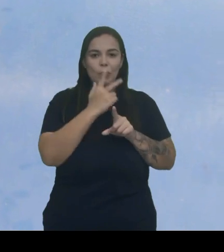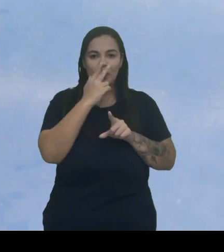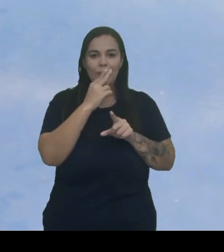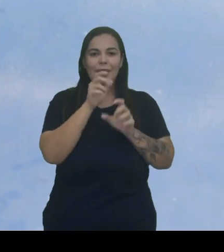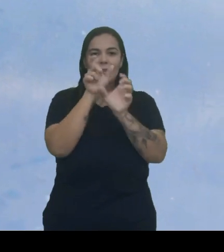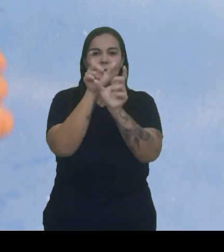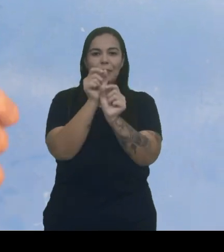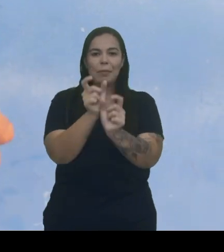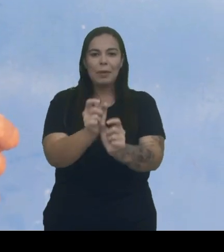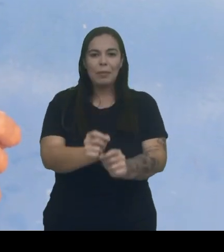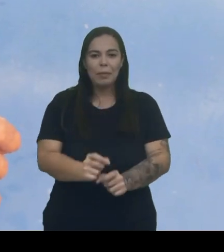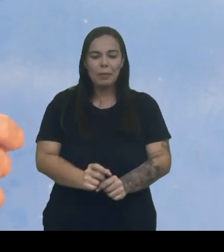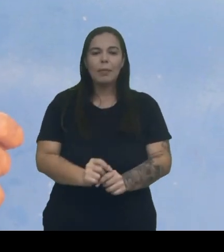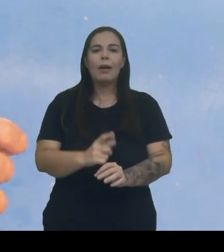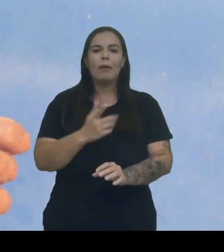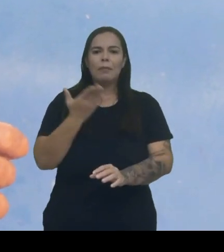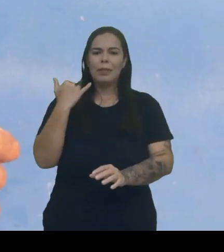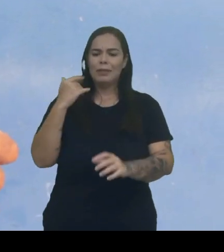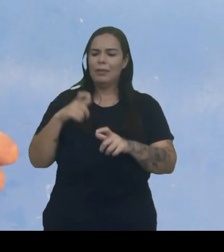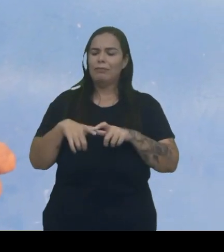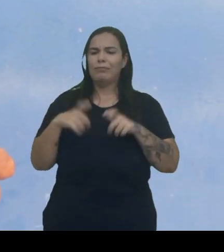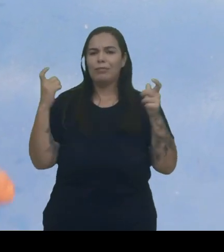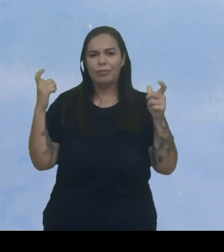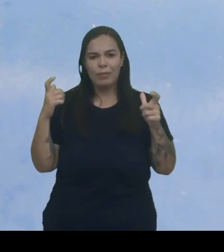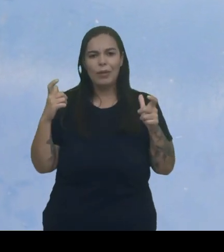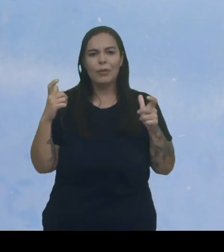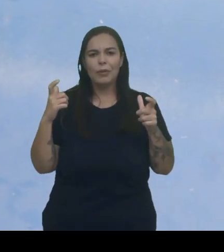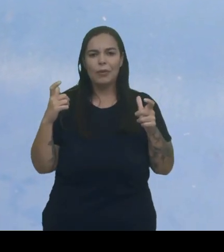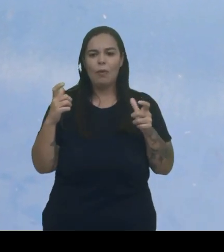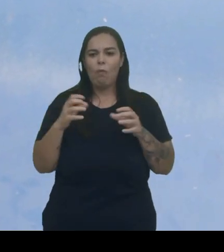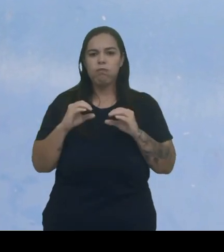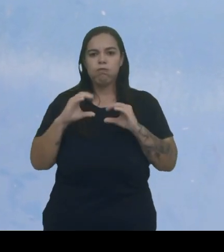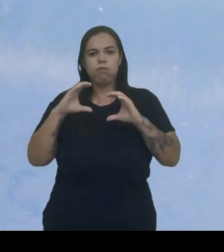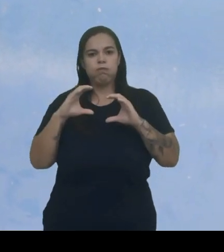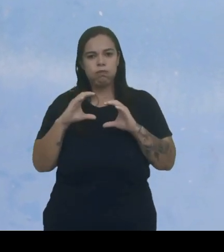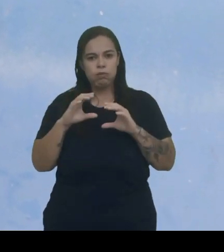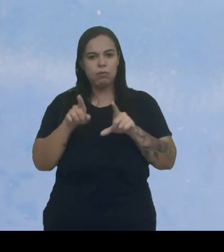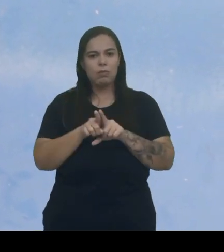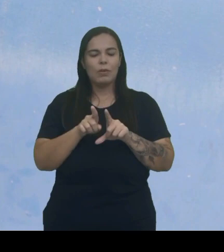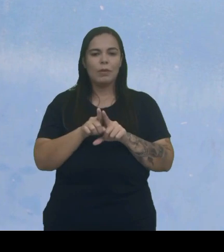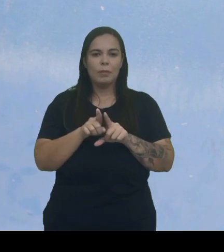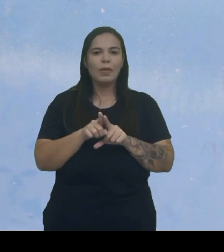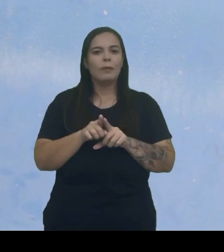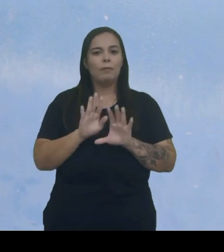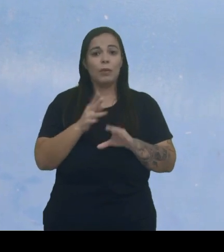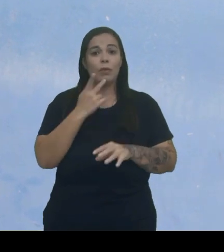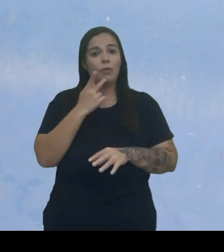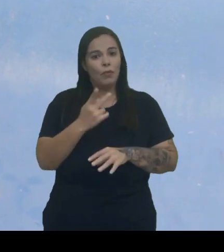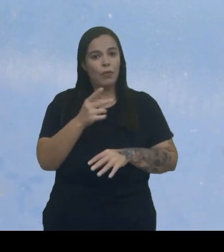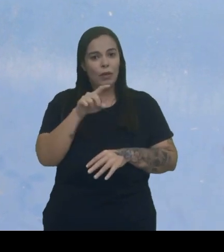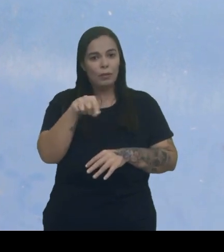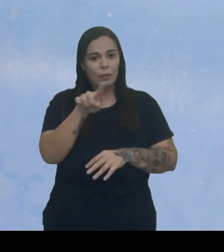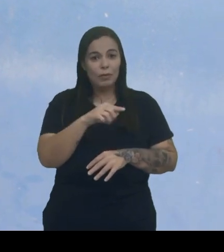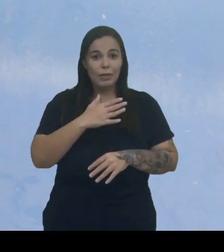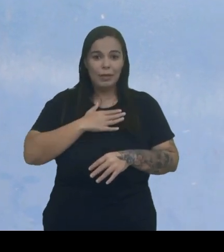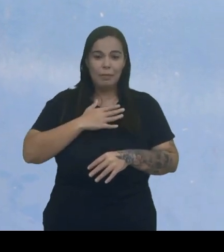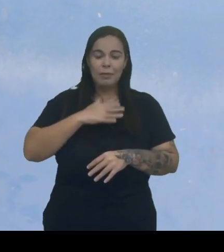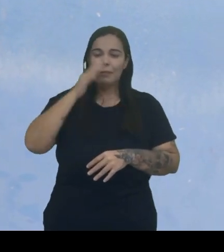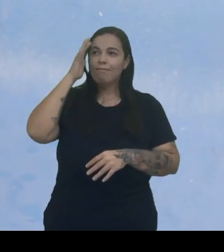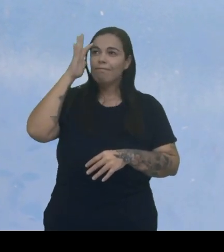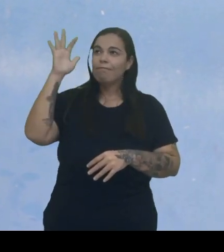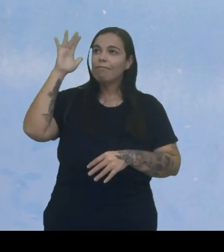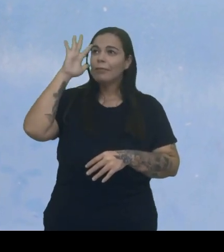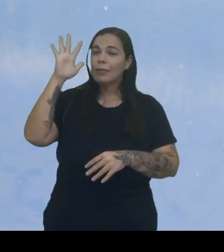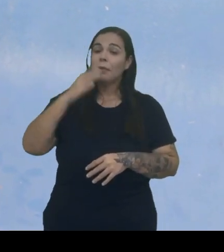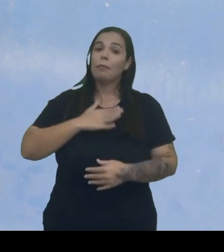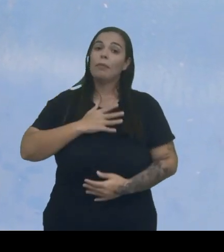é ele. Ele era bem maior do que isso aqui. Ele era mais gordo, era mais maior. Então eu digo para você, na minha imaginação, do